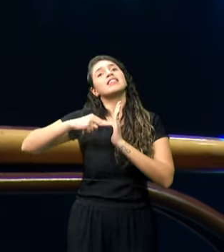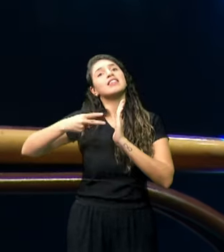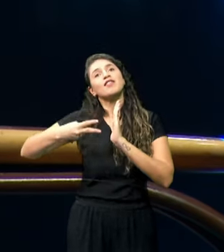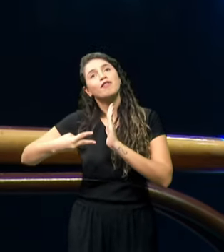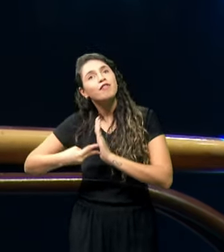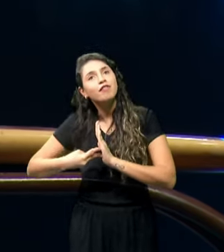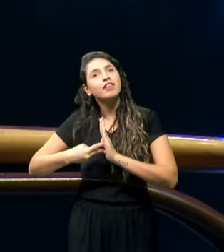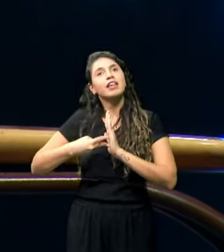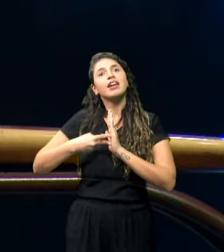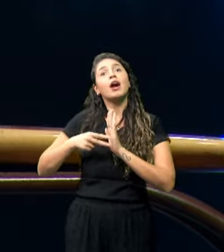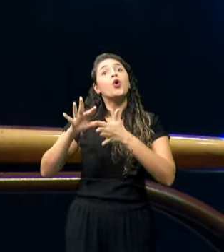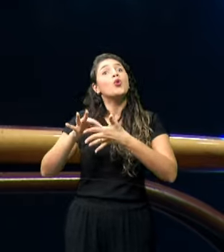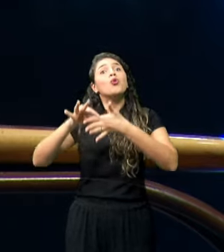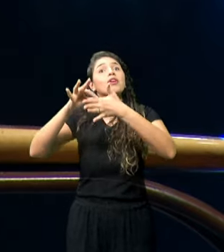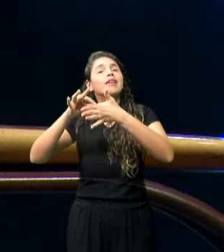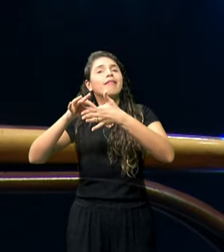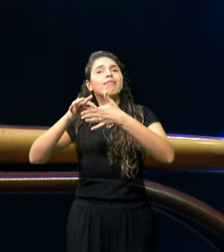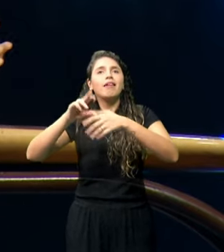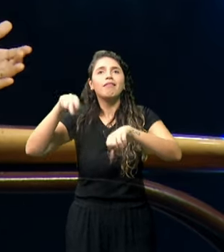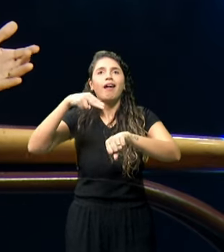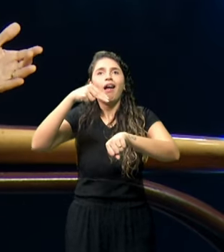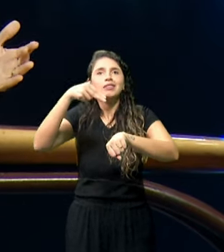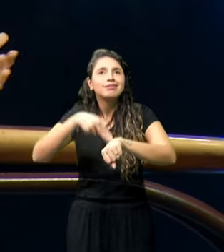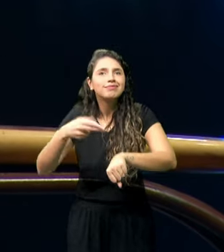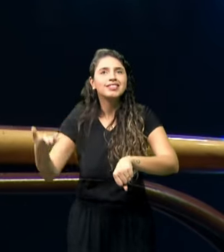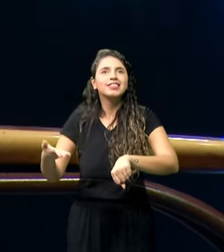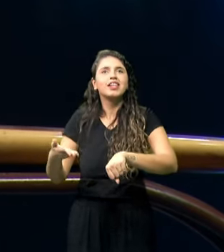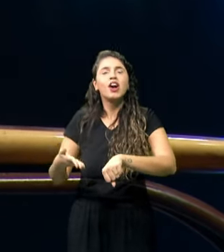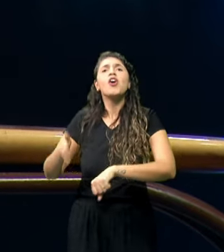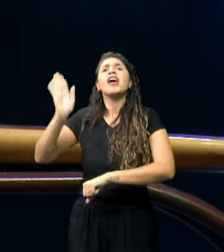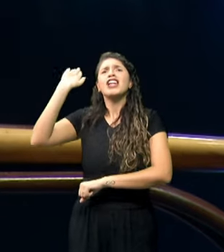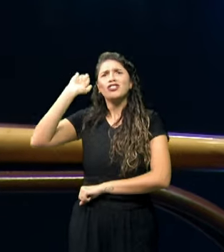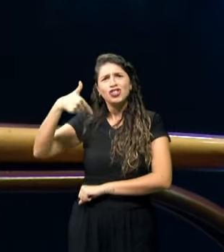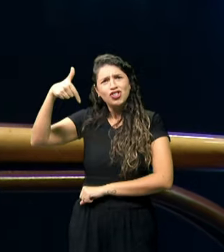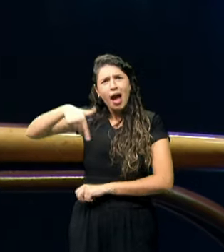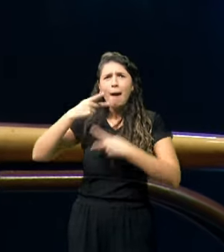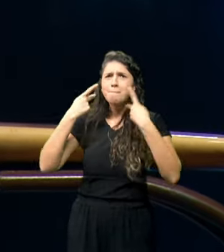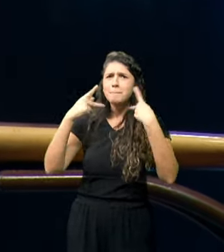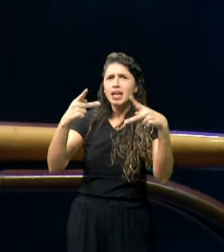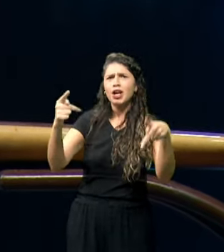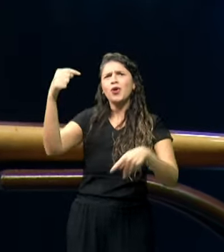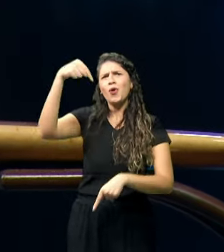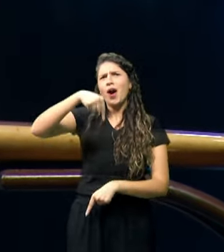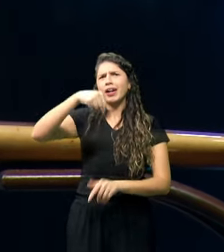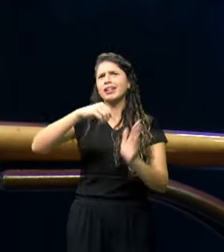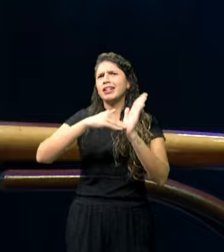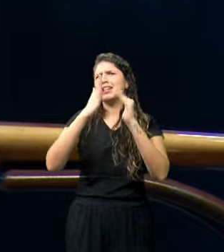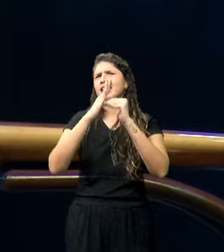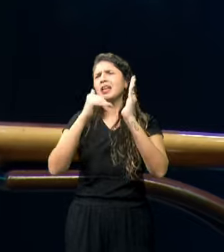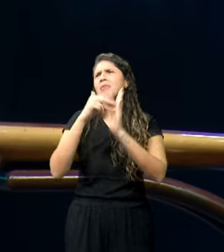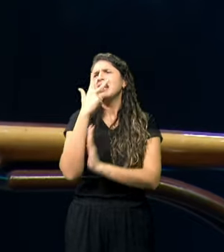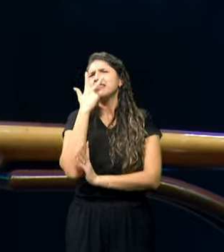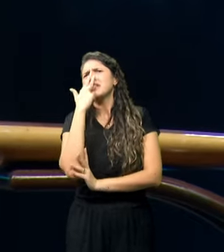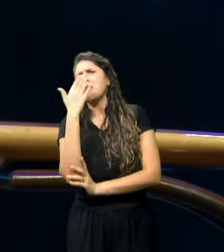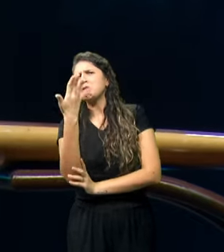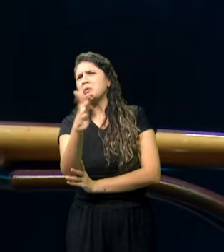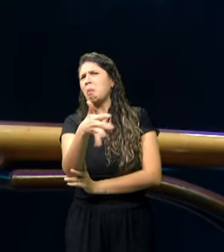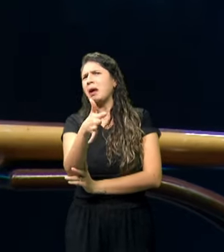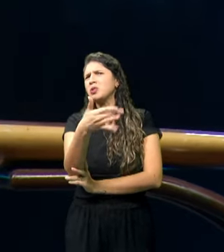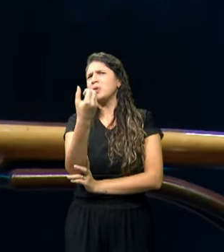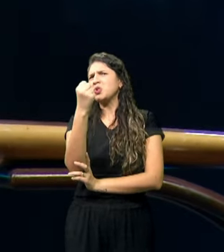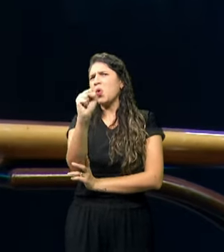fui sempre muito abençoado nesses encontros. Ele já esteve aqui conosco algumas vezes, mas eu acho que tem uns 8, 9 anos que